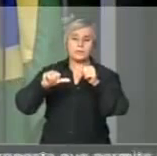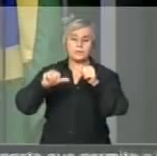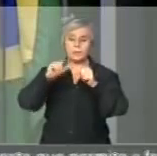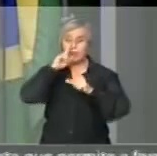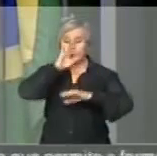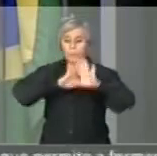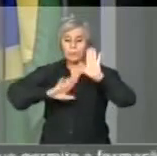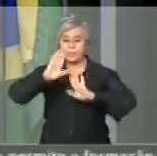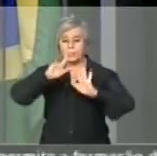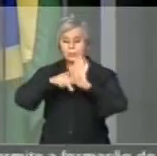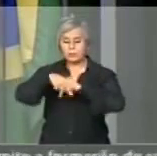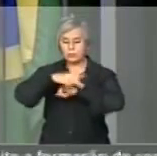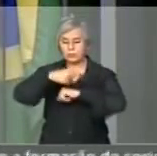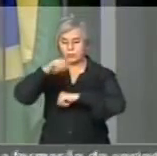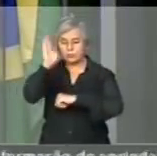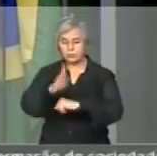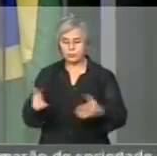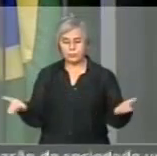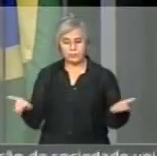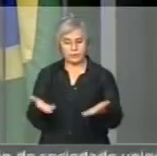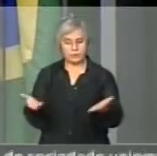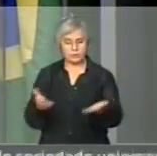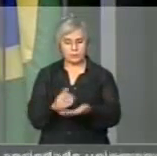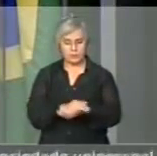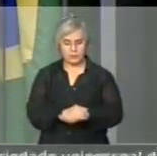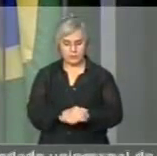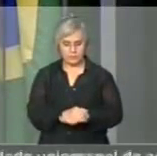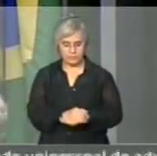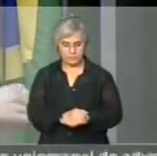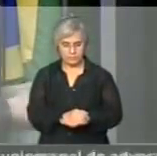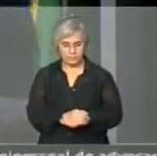do perigo que vive nesse momento sob a administração de Dilma.